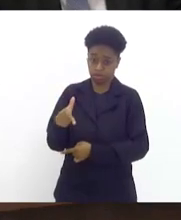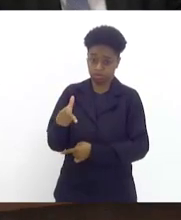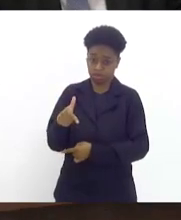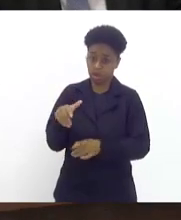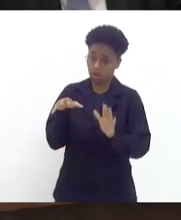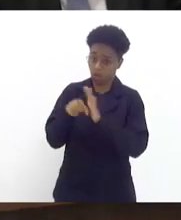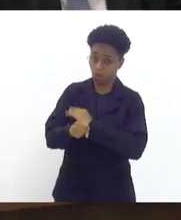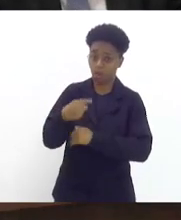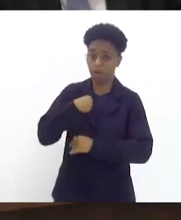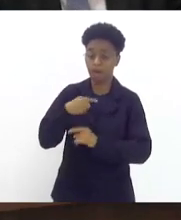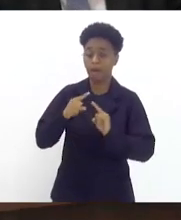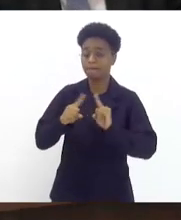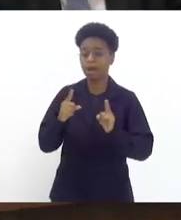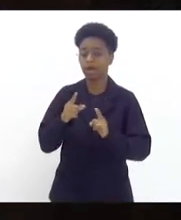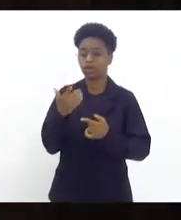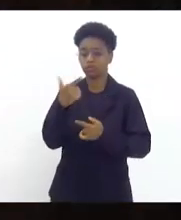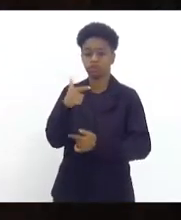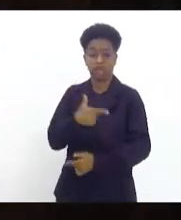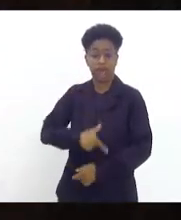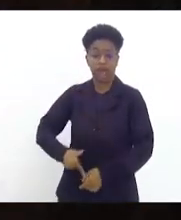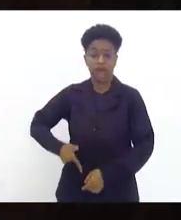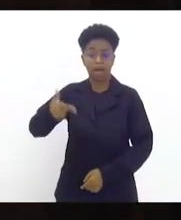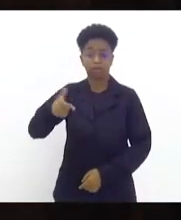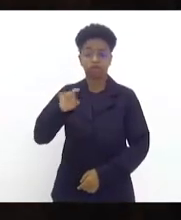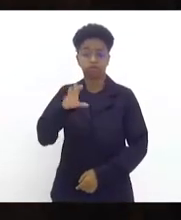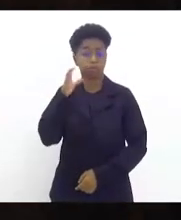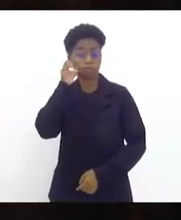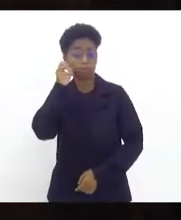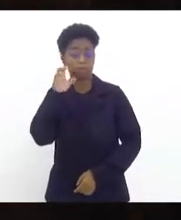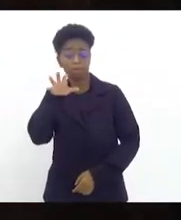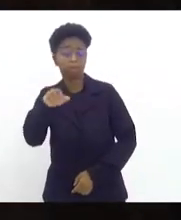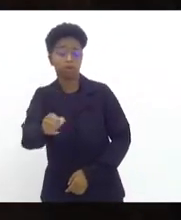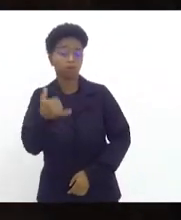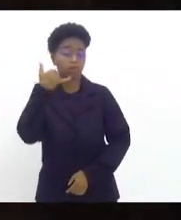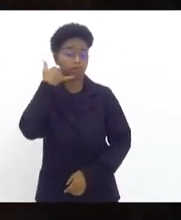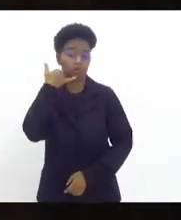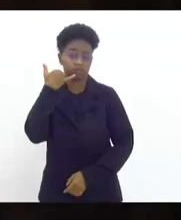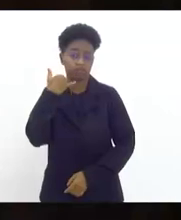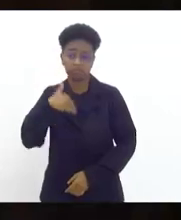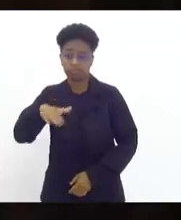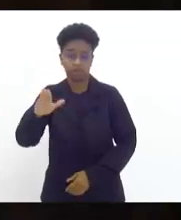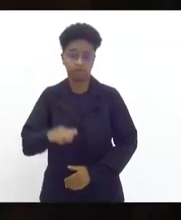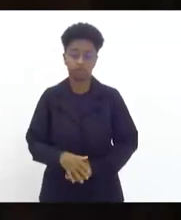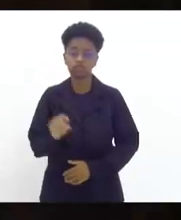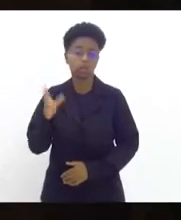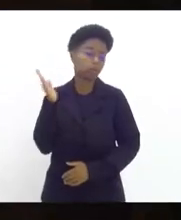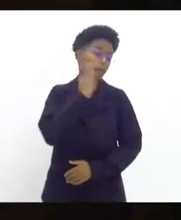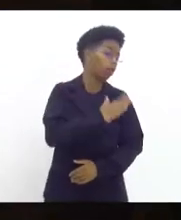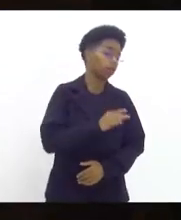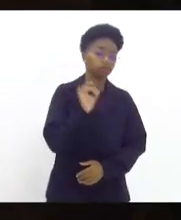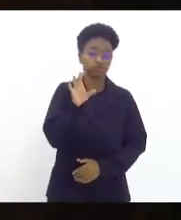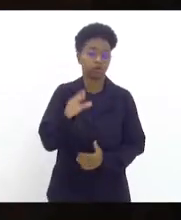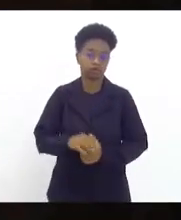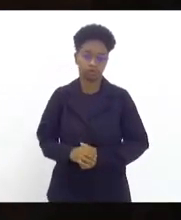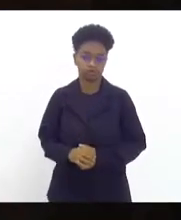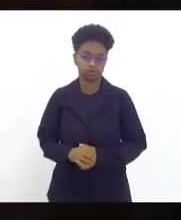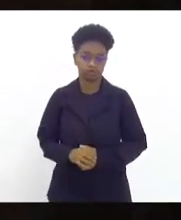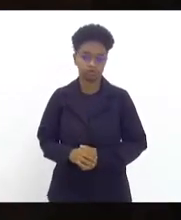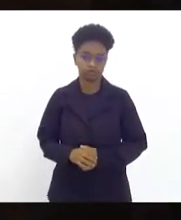mas ele não mostrou arma para mim ele simplesmente pegou meu telefone e levou ele só deu um tapa na minha cara